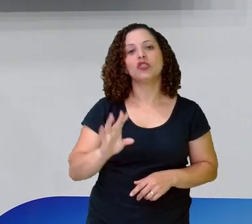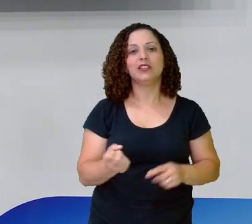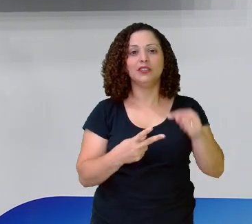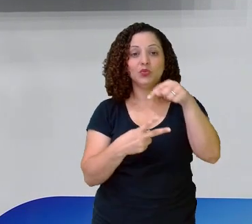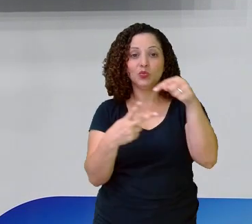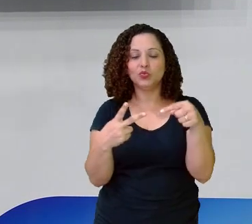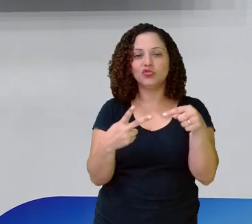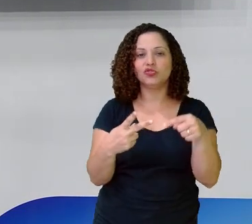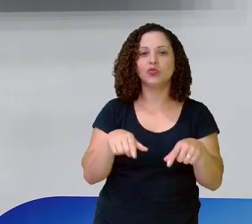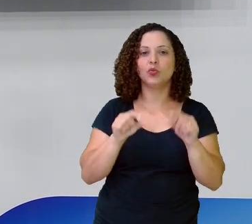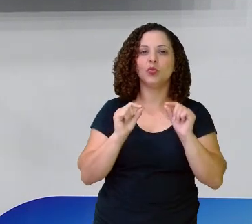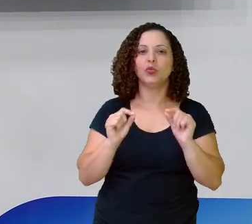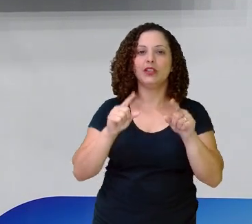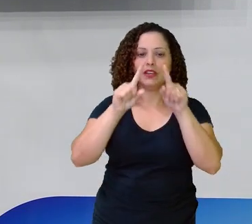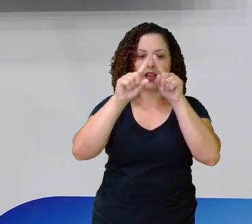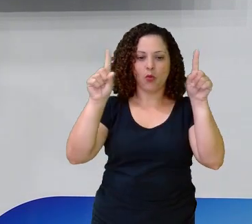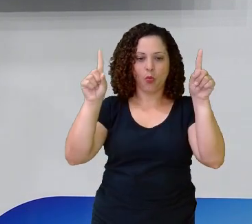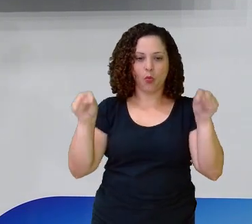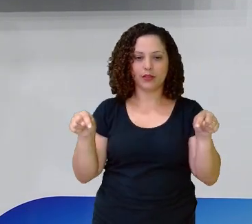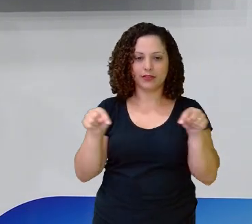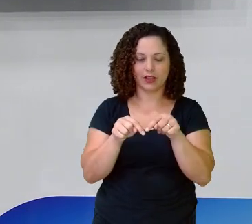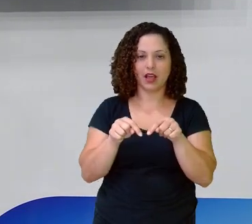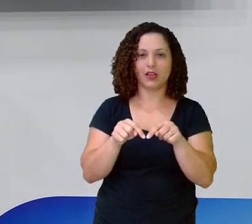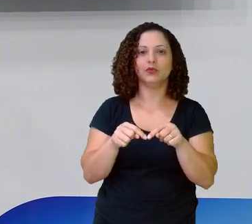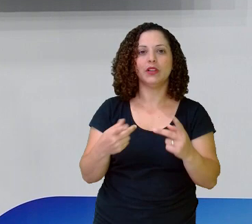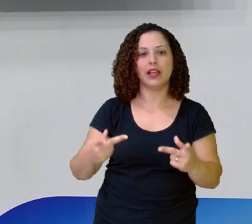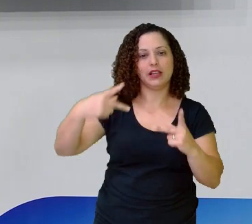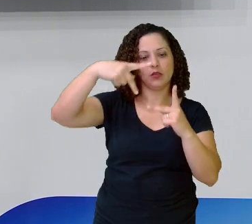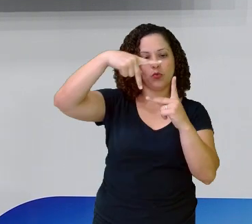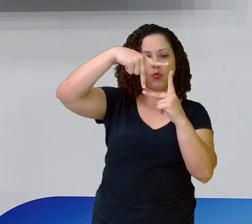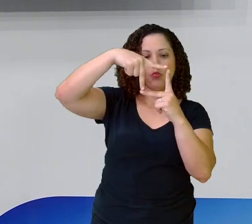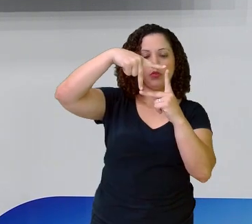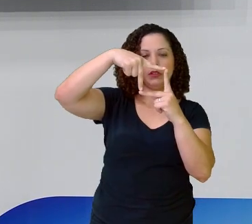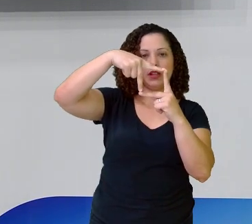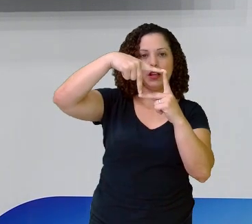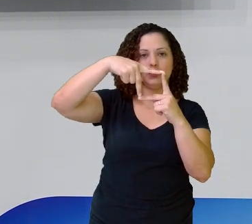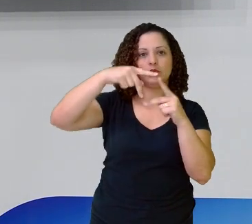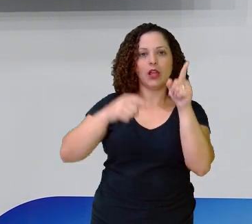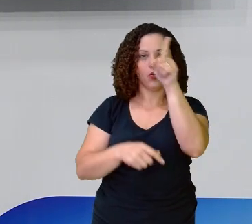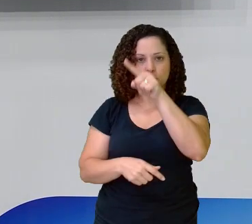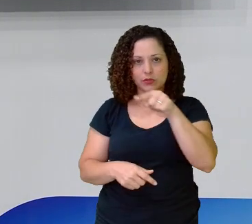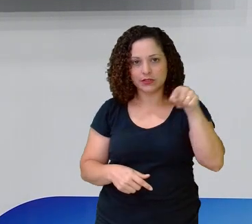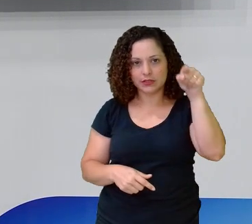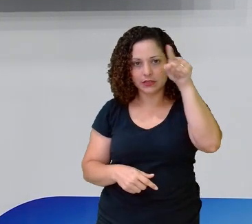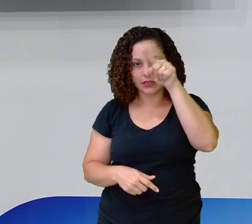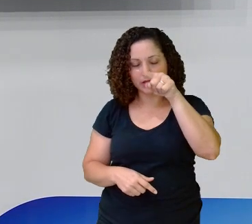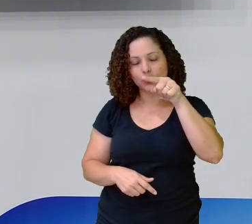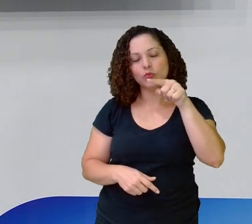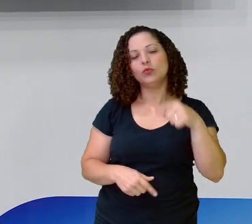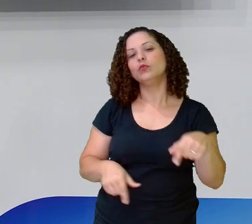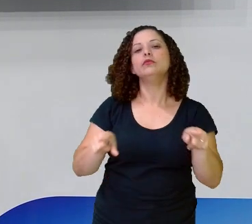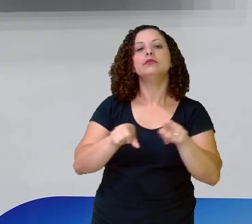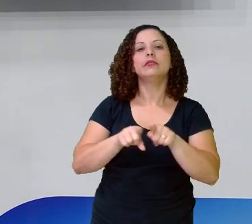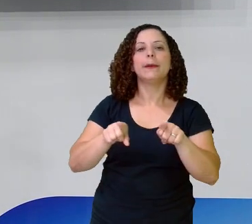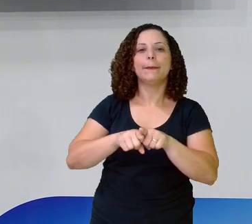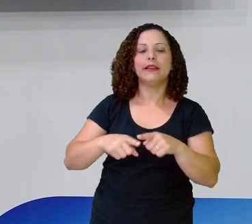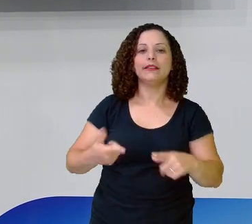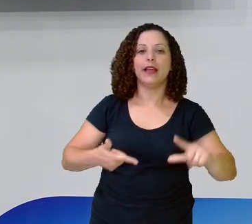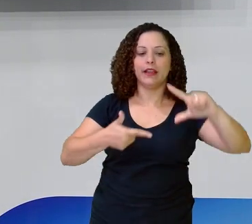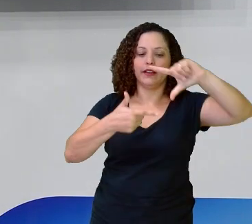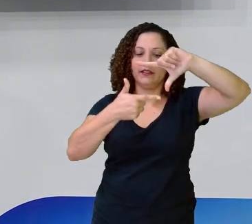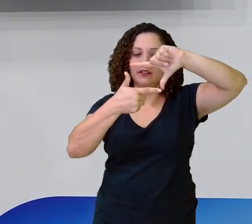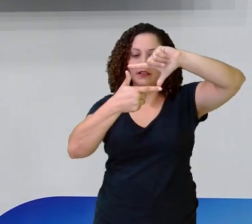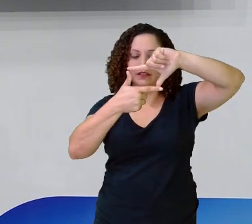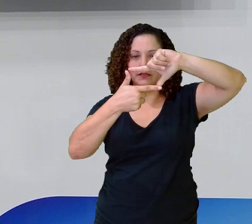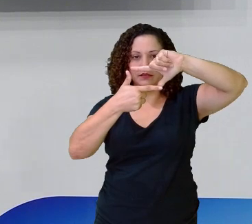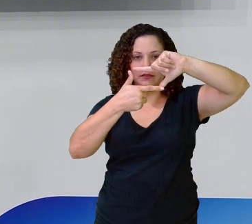delas? O quadrado, o retângulo, o círculo. Estão lembrados? O losango,